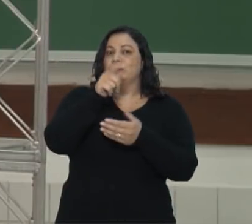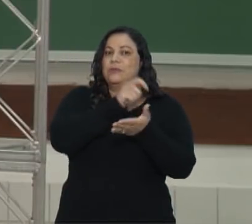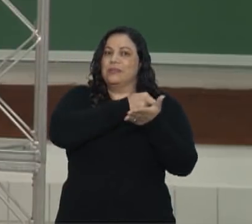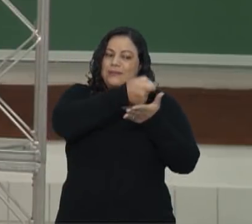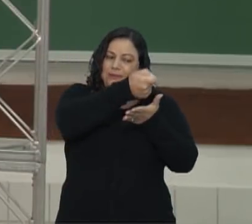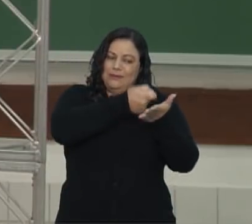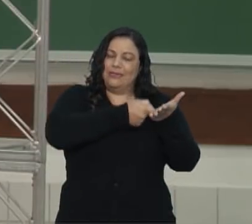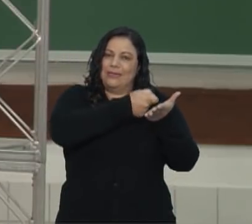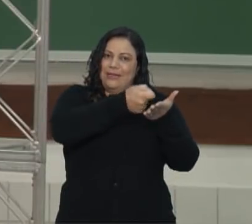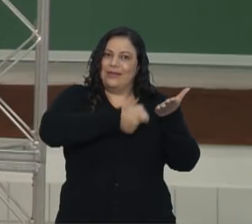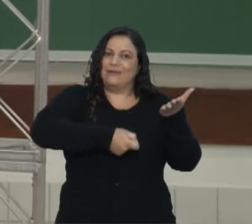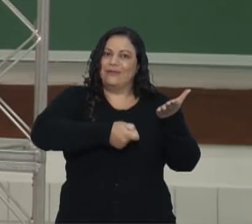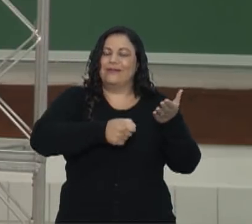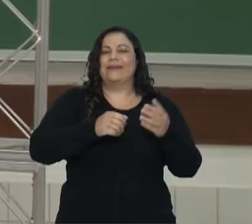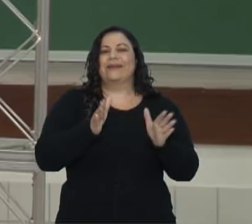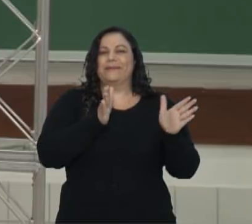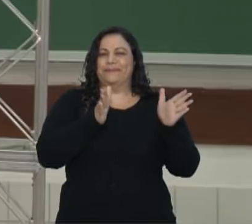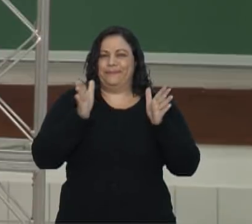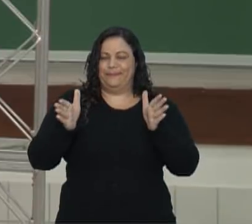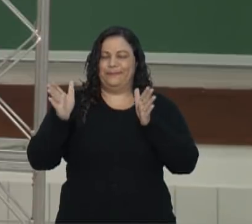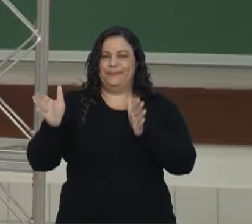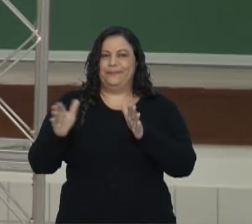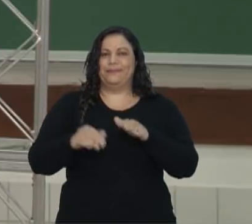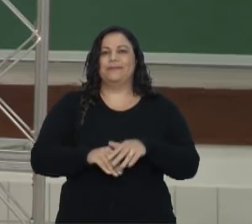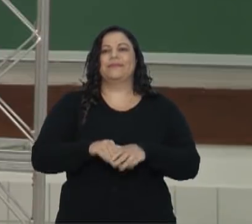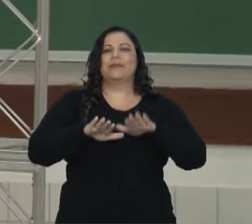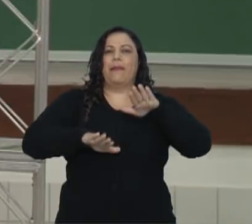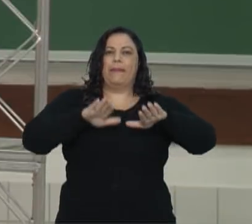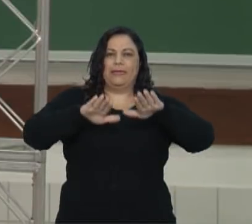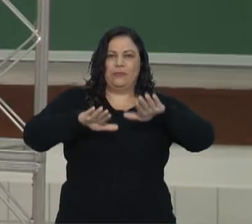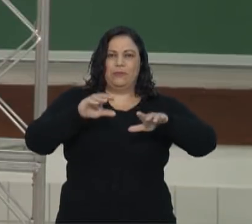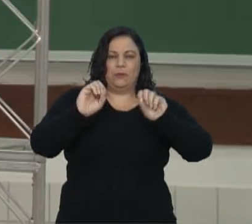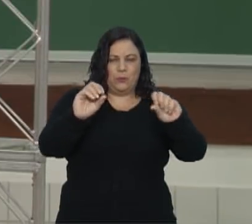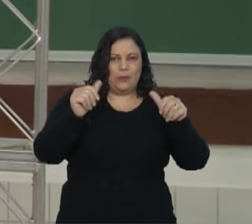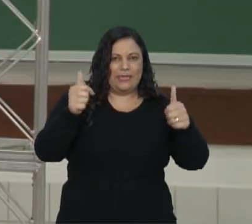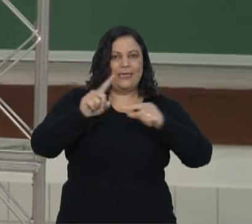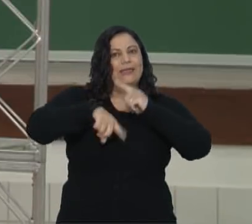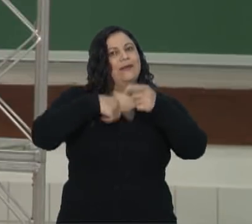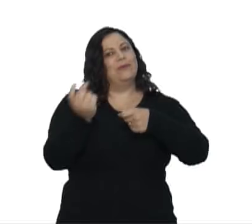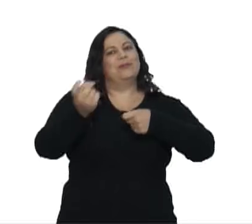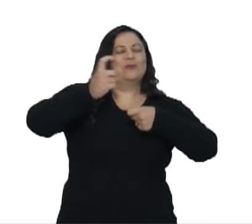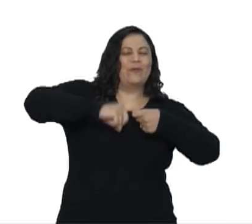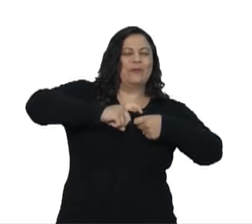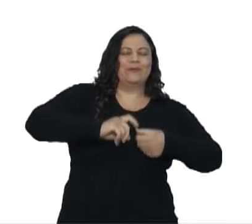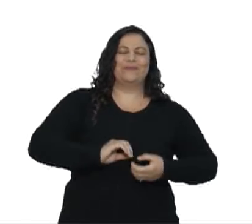esse passo a passo e eu volto para a gente fazer alguns exercícios e finalizar nossa aula de hoje.